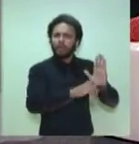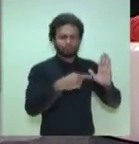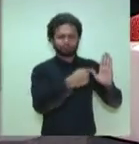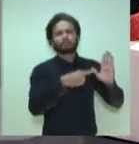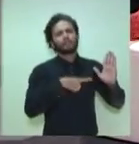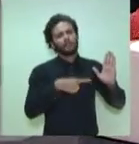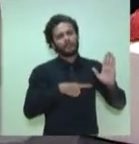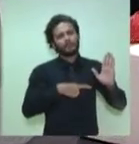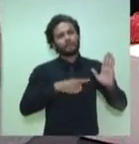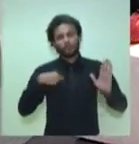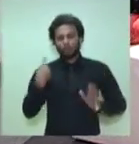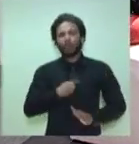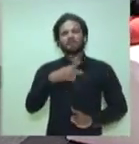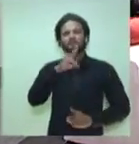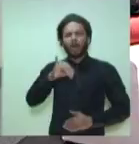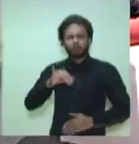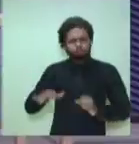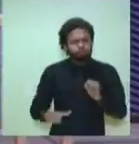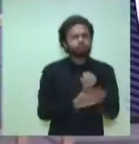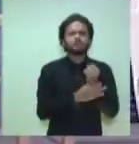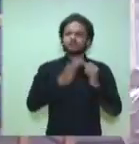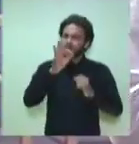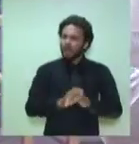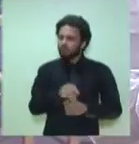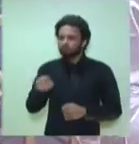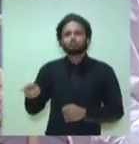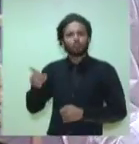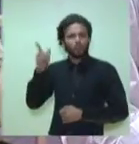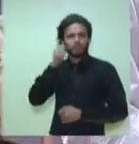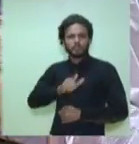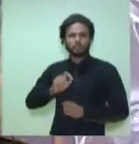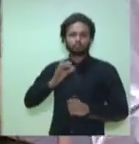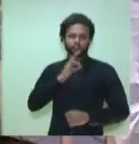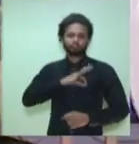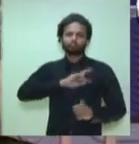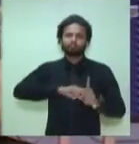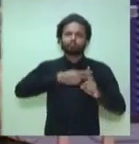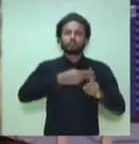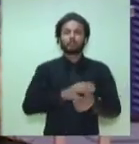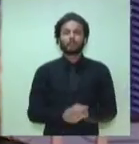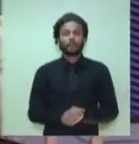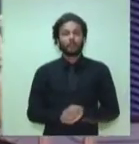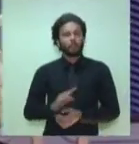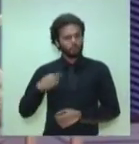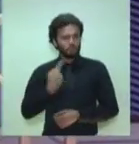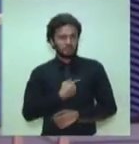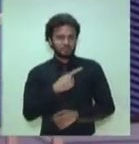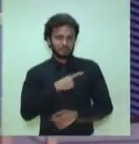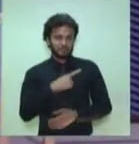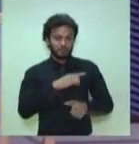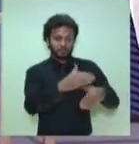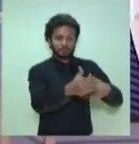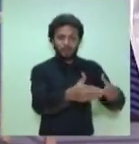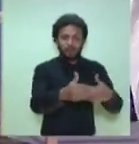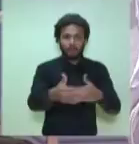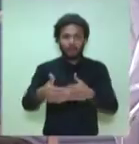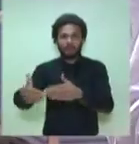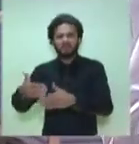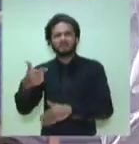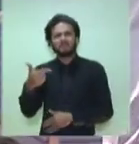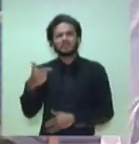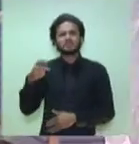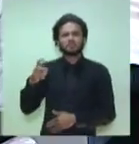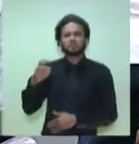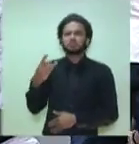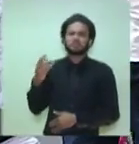vamos garantir a progressão e a promoção automática. Mas mais do que isso, nós temos salas de alunos com 25, com